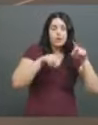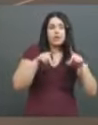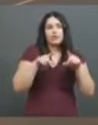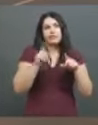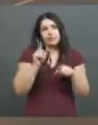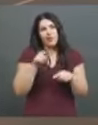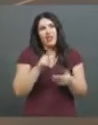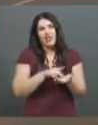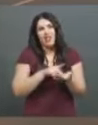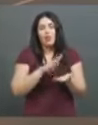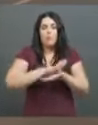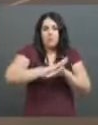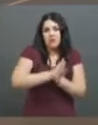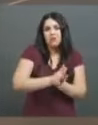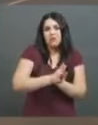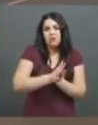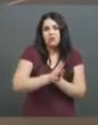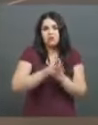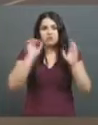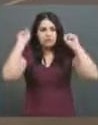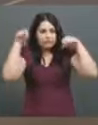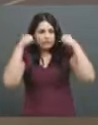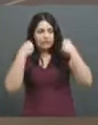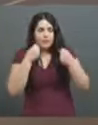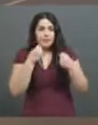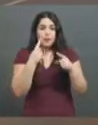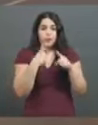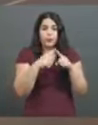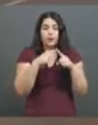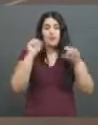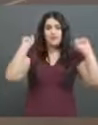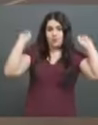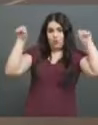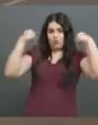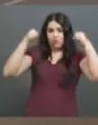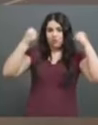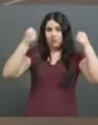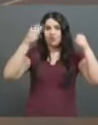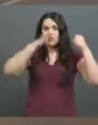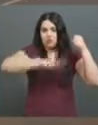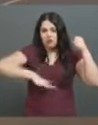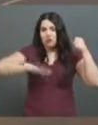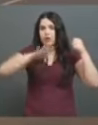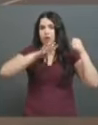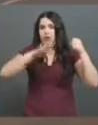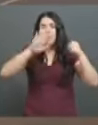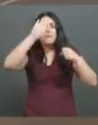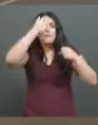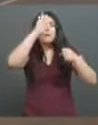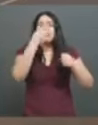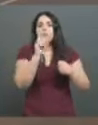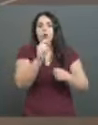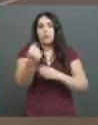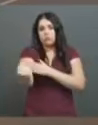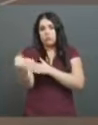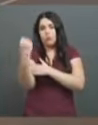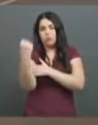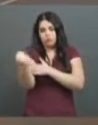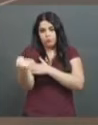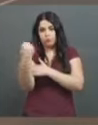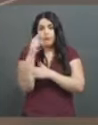preconceito em relação ao treinamento, porque o exercício físico, de uma forma geral, principalmente a